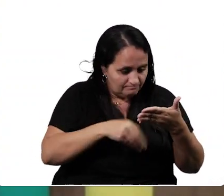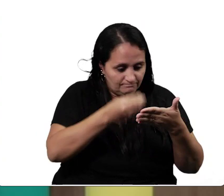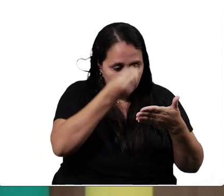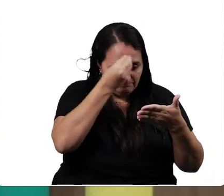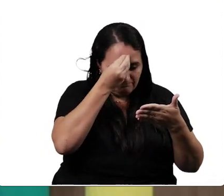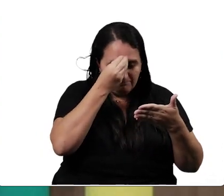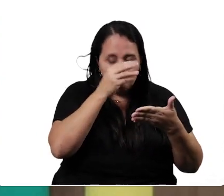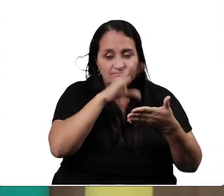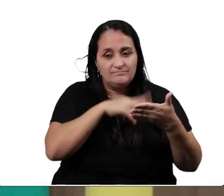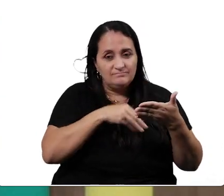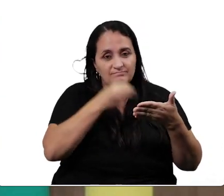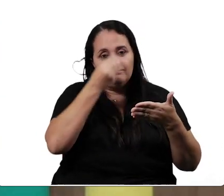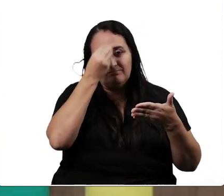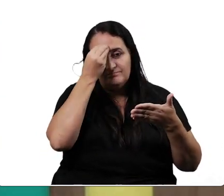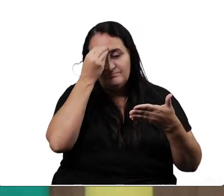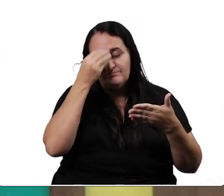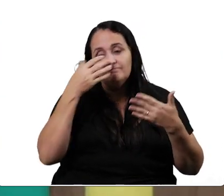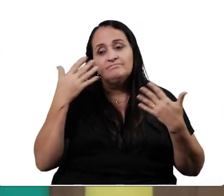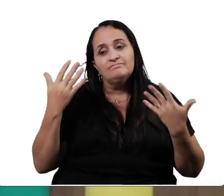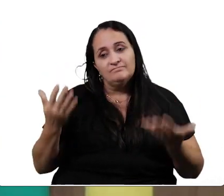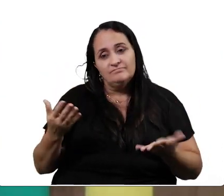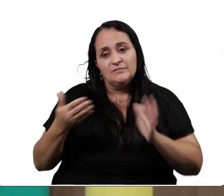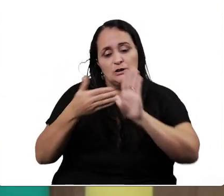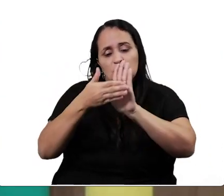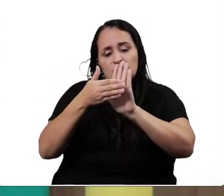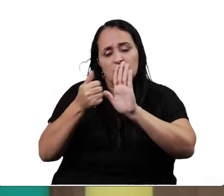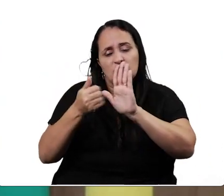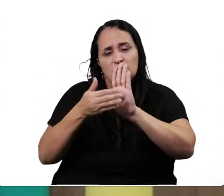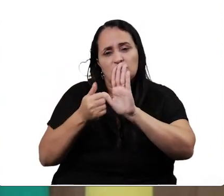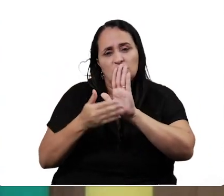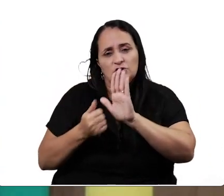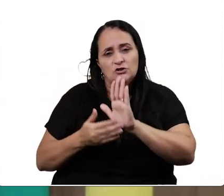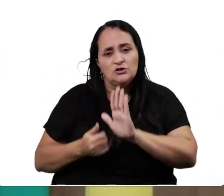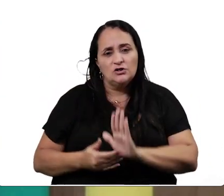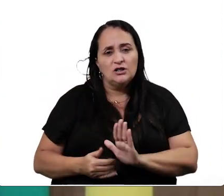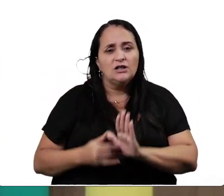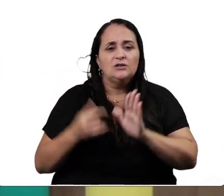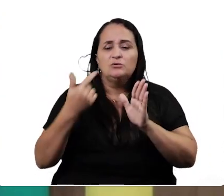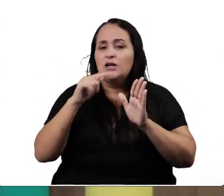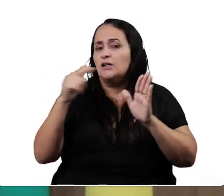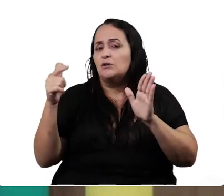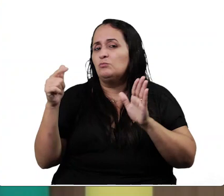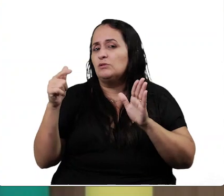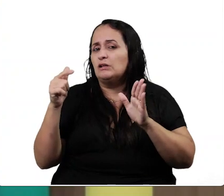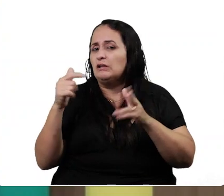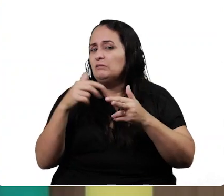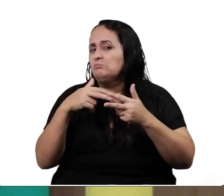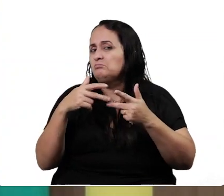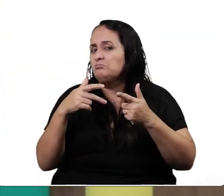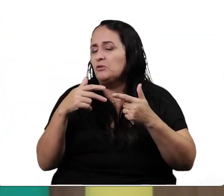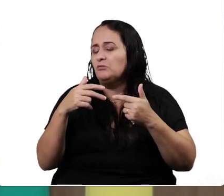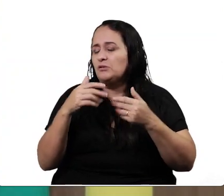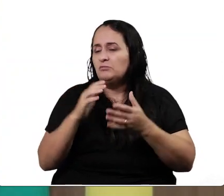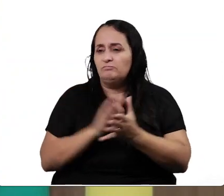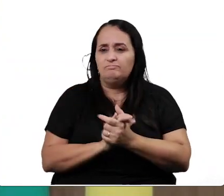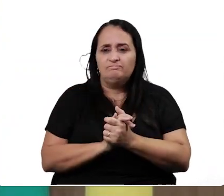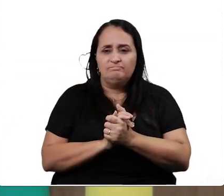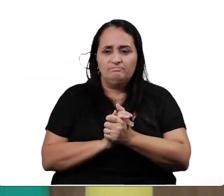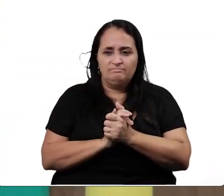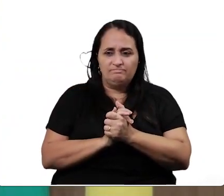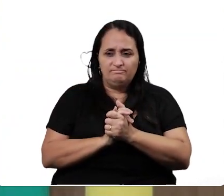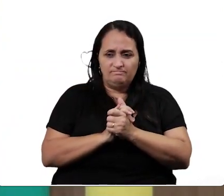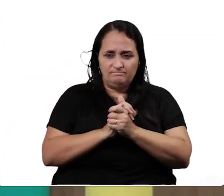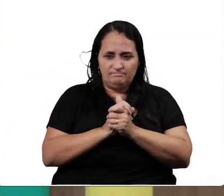da resposta. E vai eliminando as outras que não tem nada a ver. Isso ajuda bastante, tá bom?